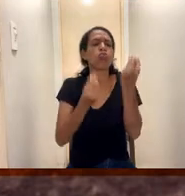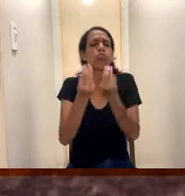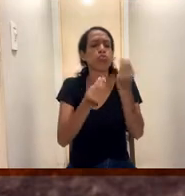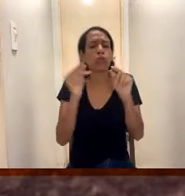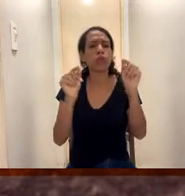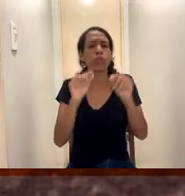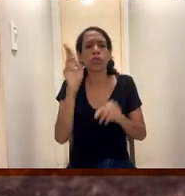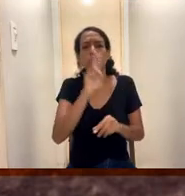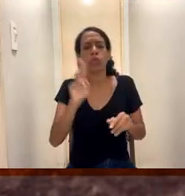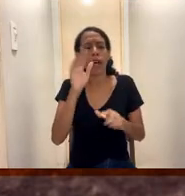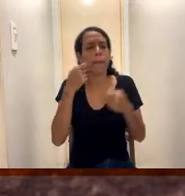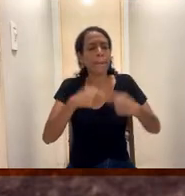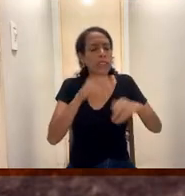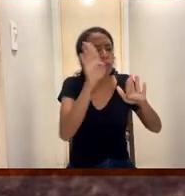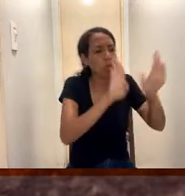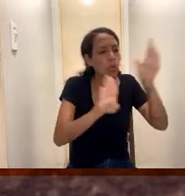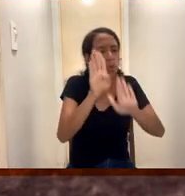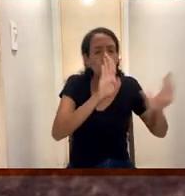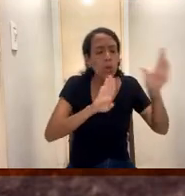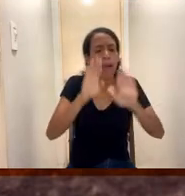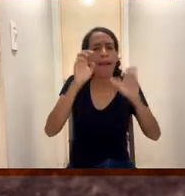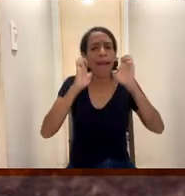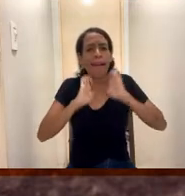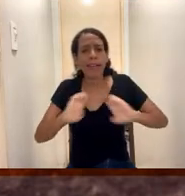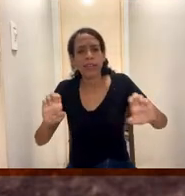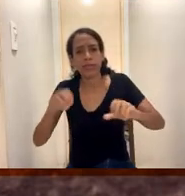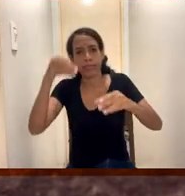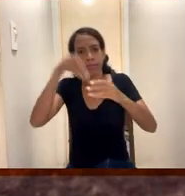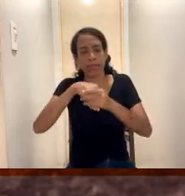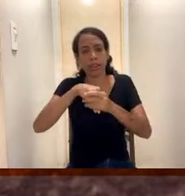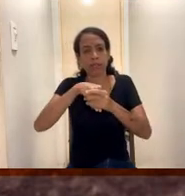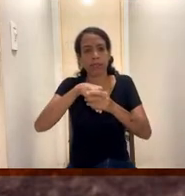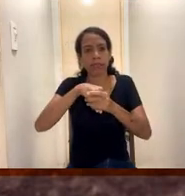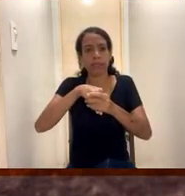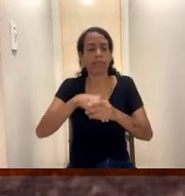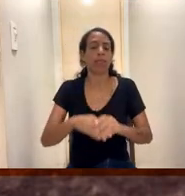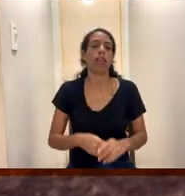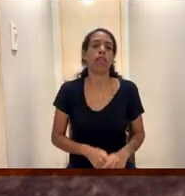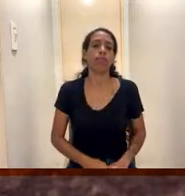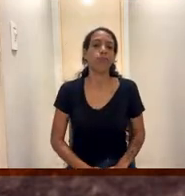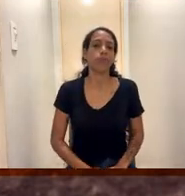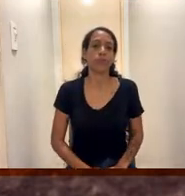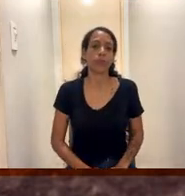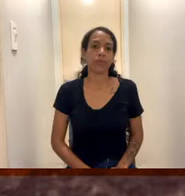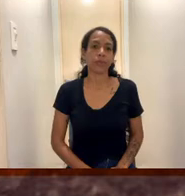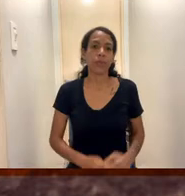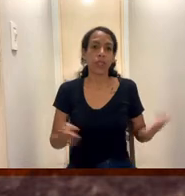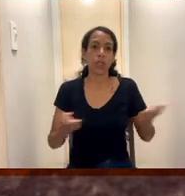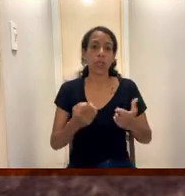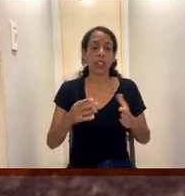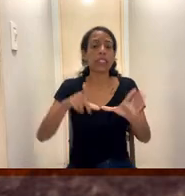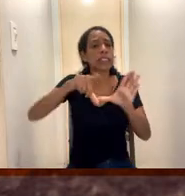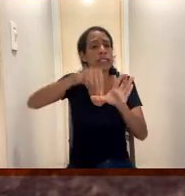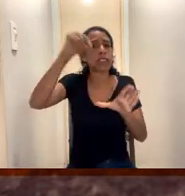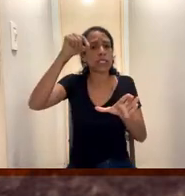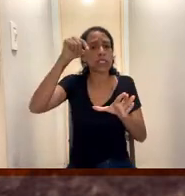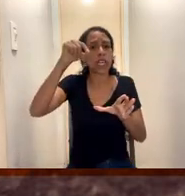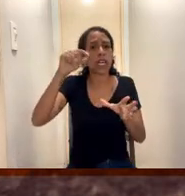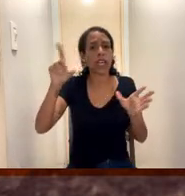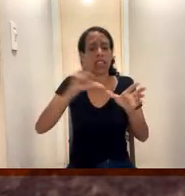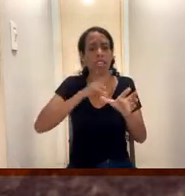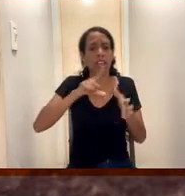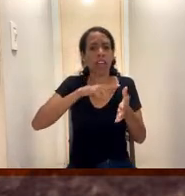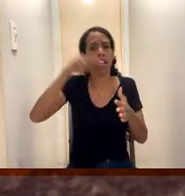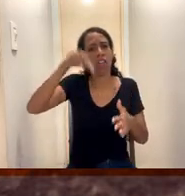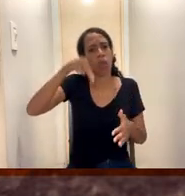e os cuidados éticos necessários nesse contexto. É importante destacar que é uma nota técnica que fez